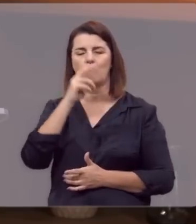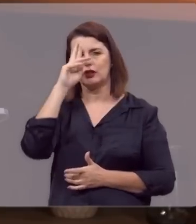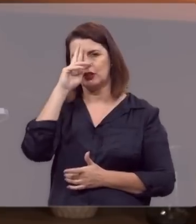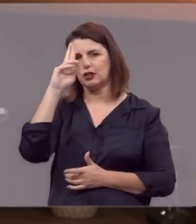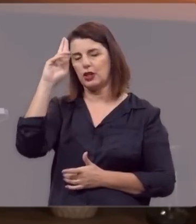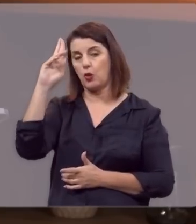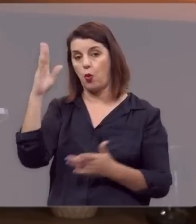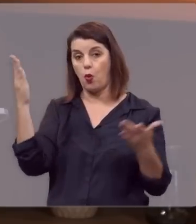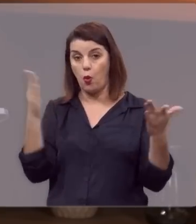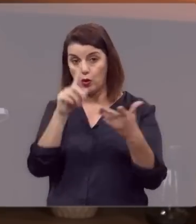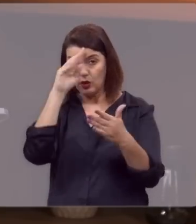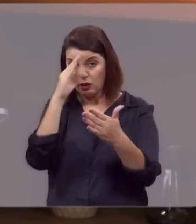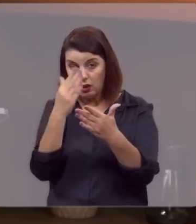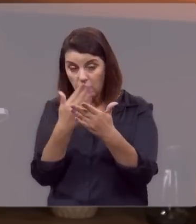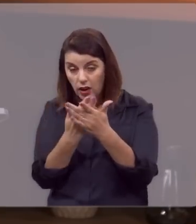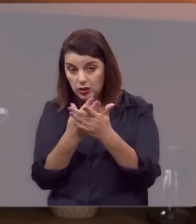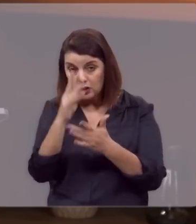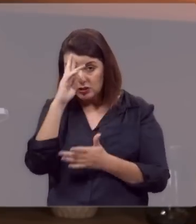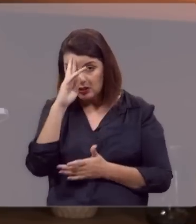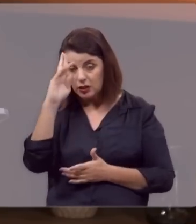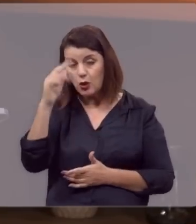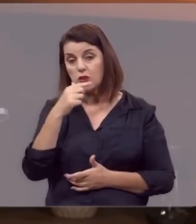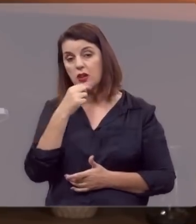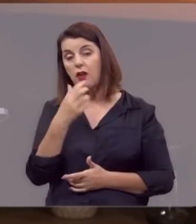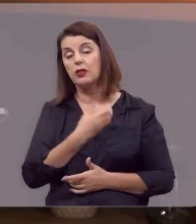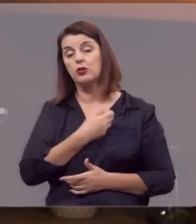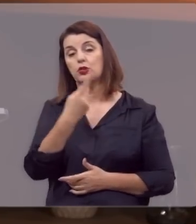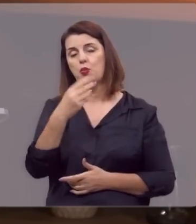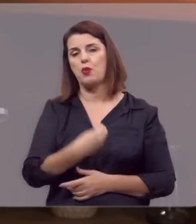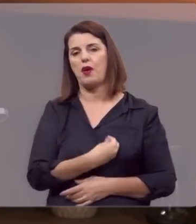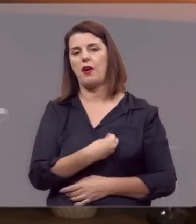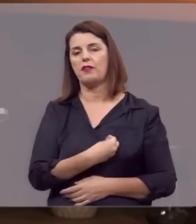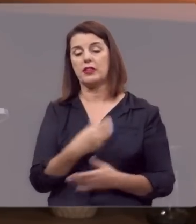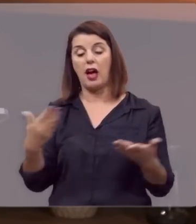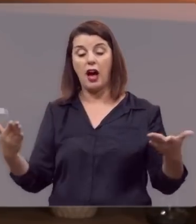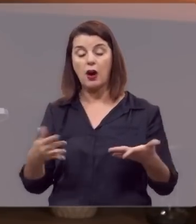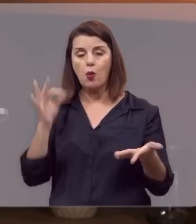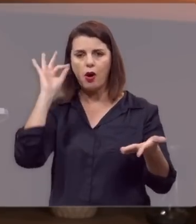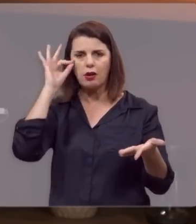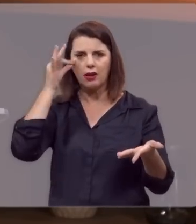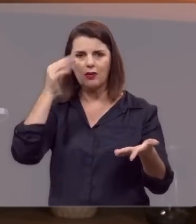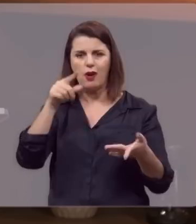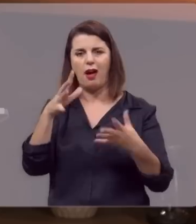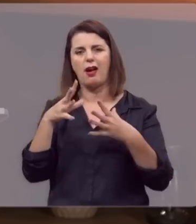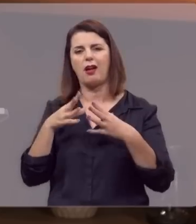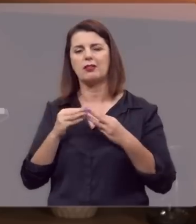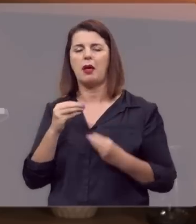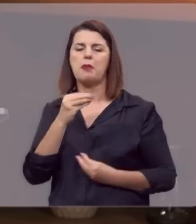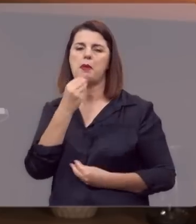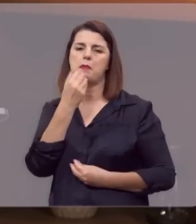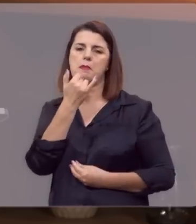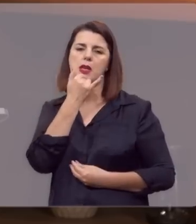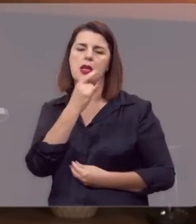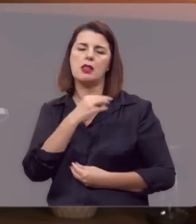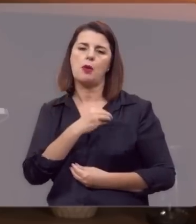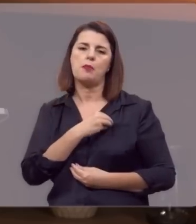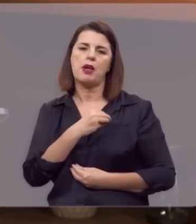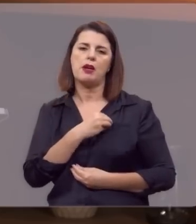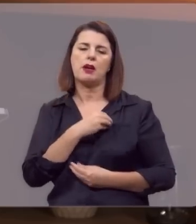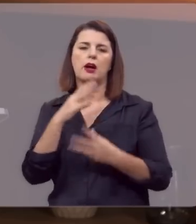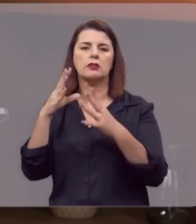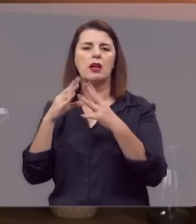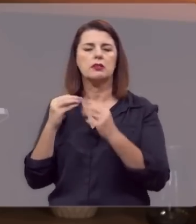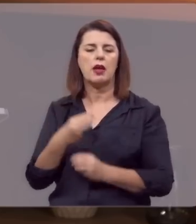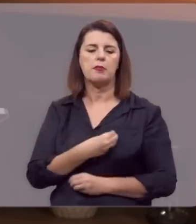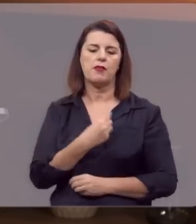Senhor. E se hoje você crer nele como Senhor e Salvador da sua vida, agora mesmo você recebe o perdão dos seus pecados, você recebe a